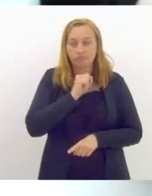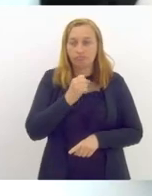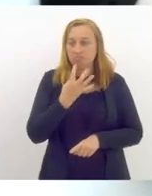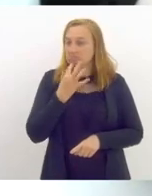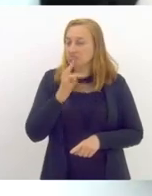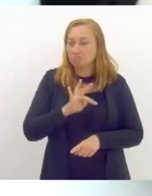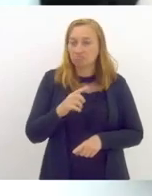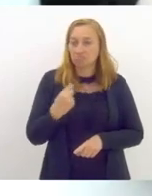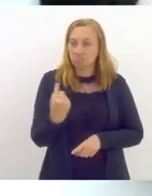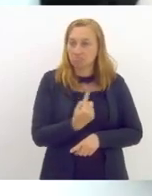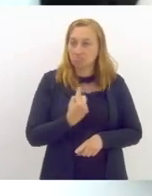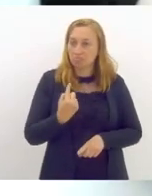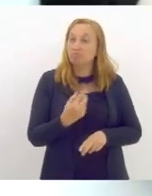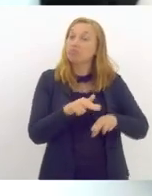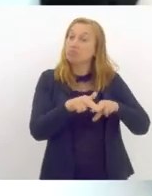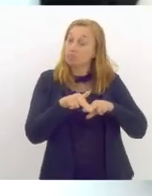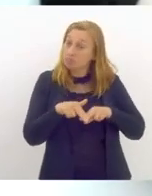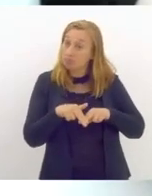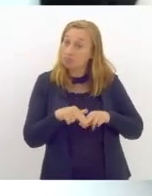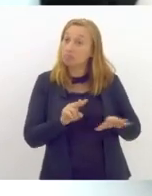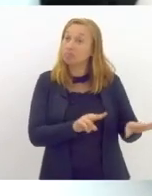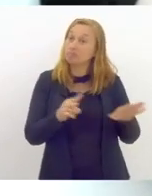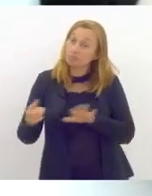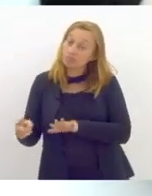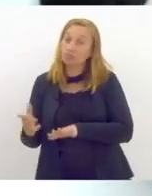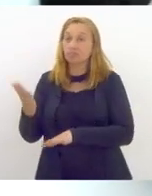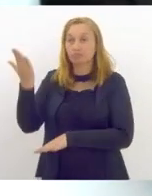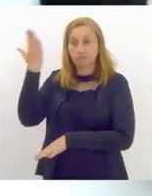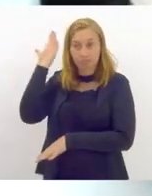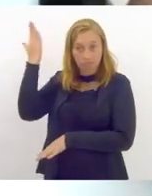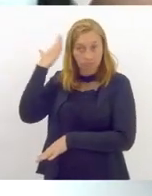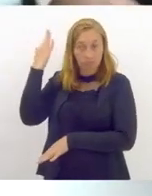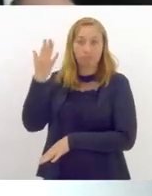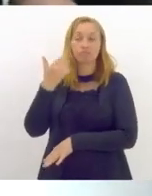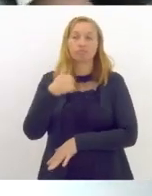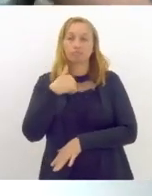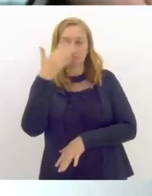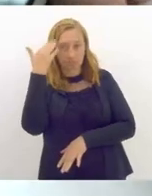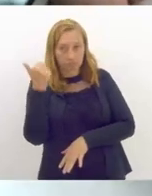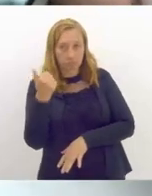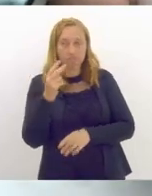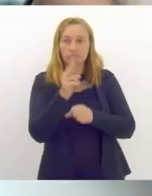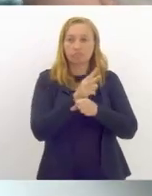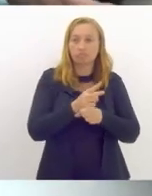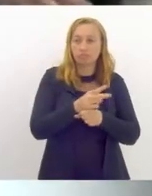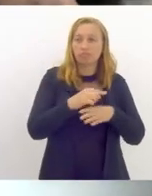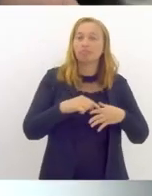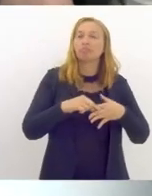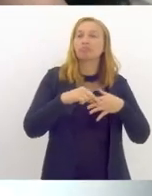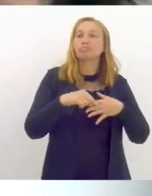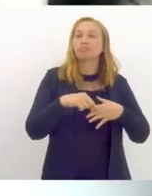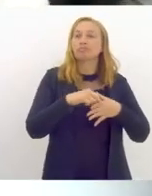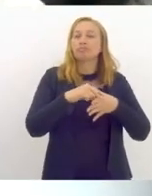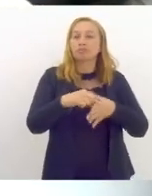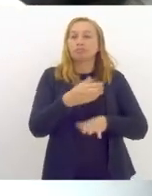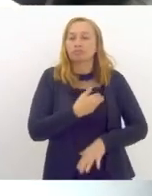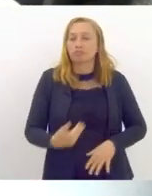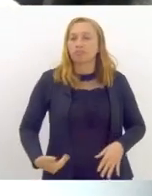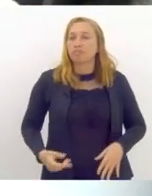conhecimento por isso que semana passada eu fiquei sabendo procurei o líder do governo Então não é que